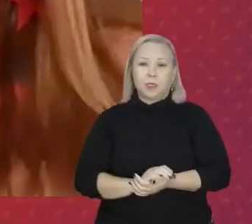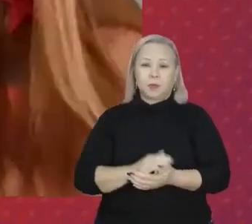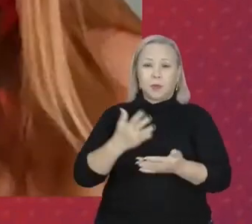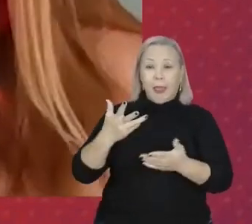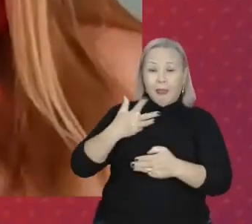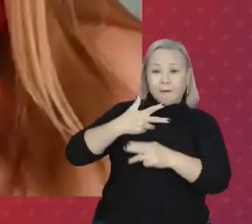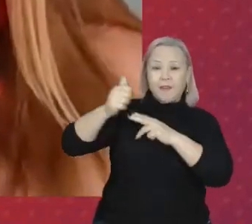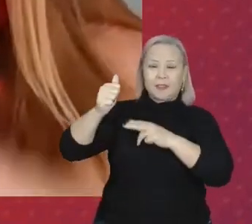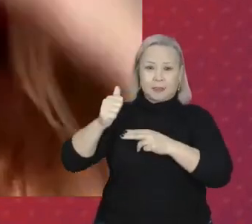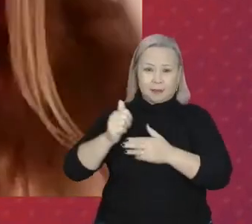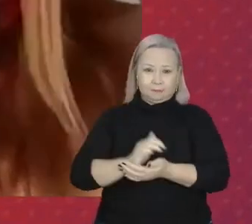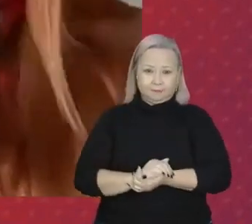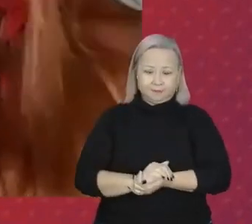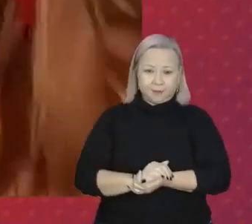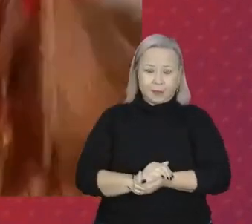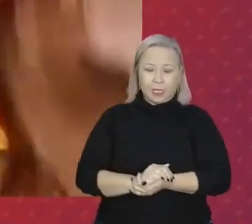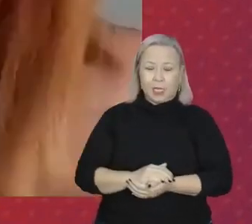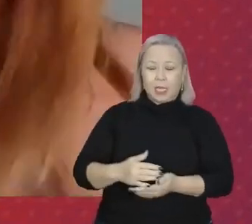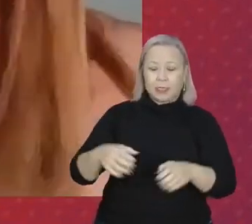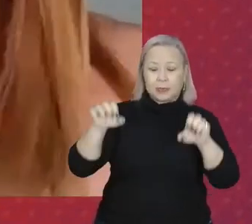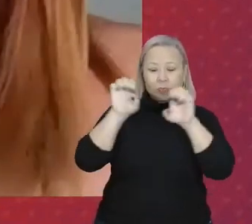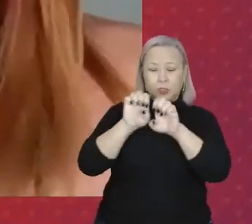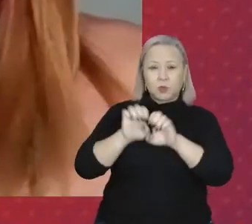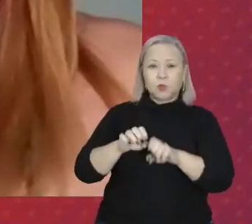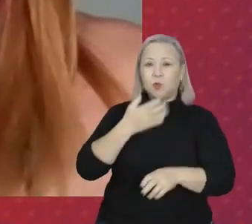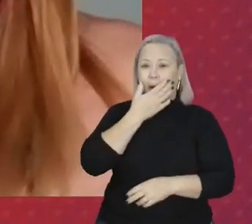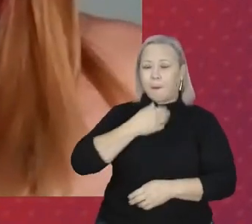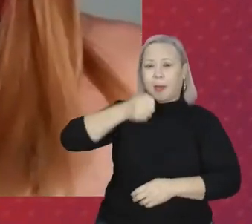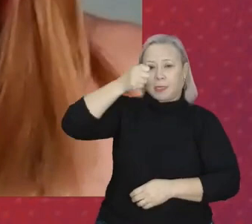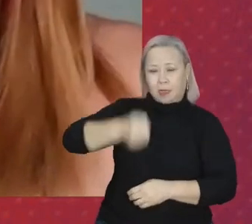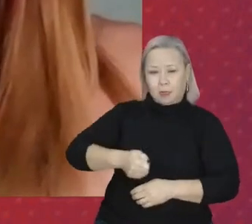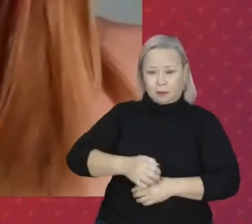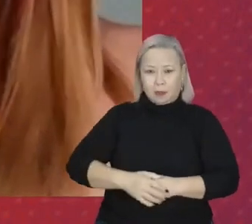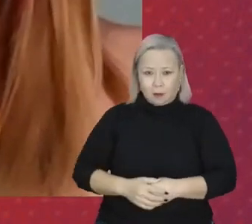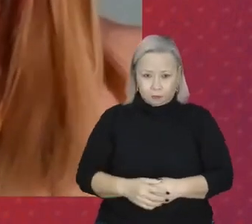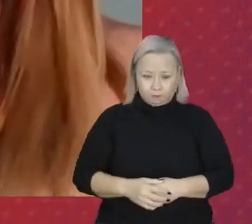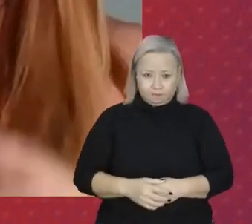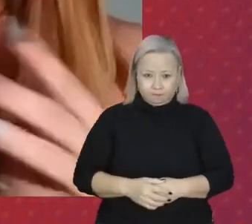a sociedade, né? E que divide a sociedade